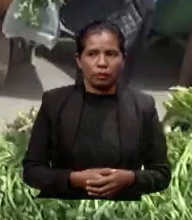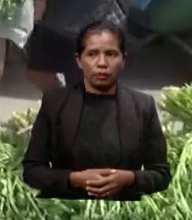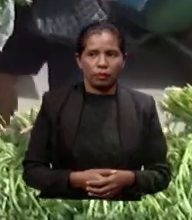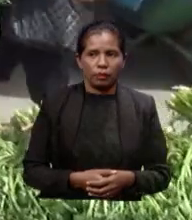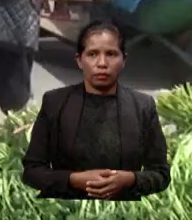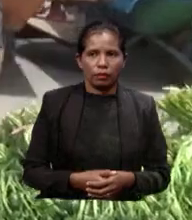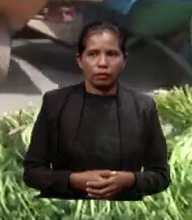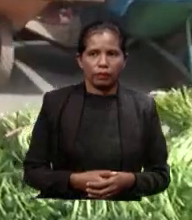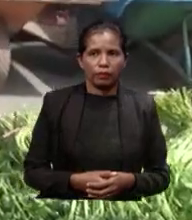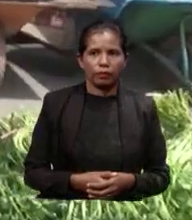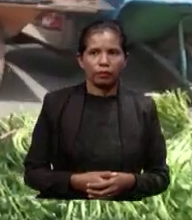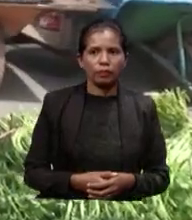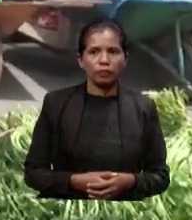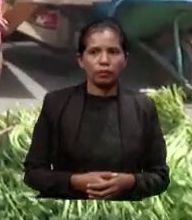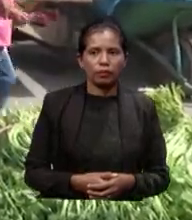Mana?